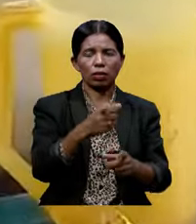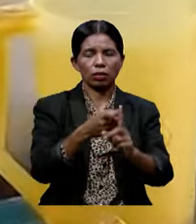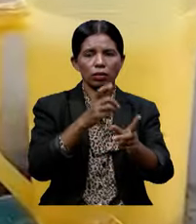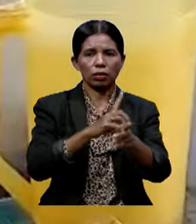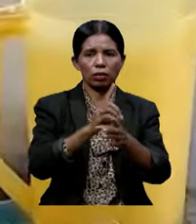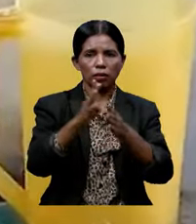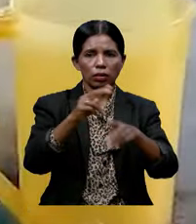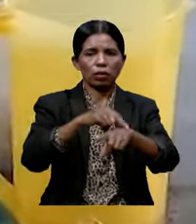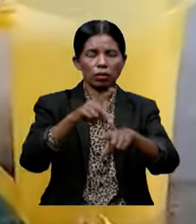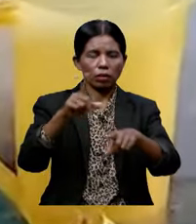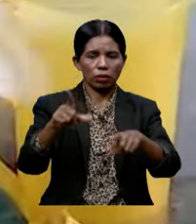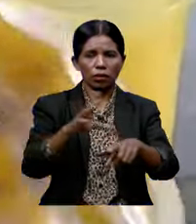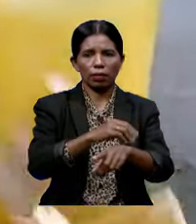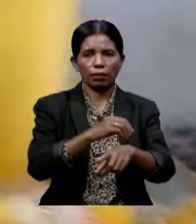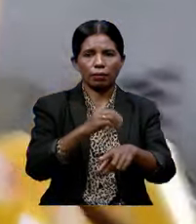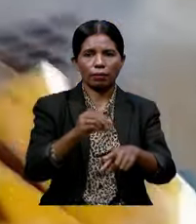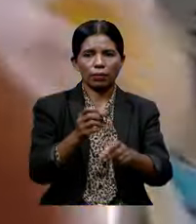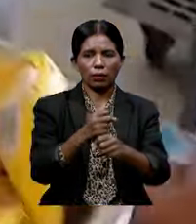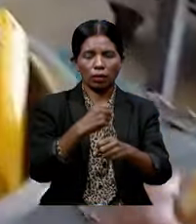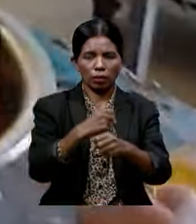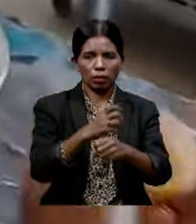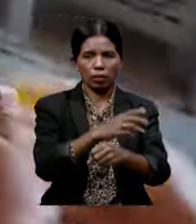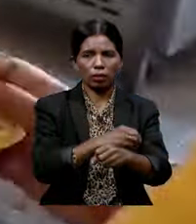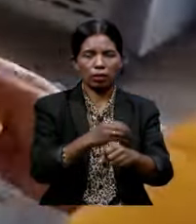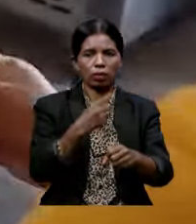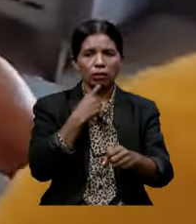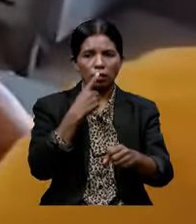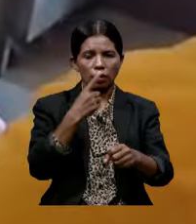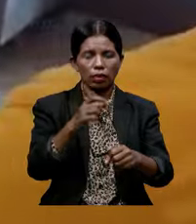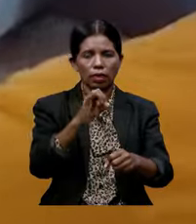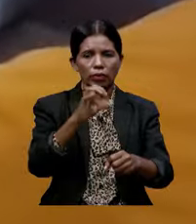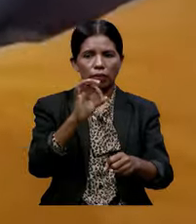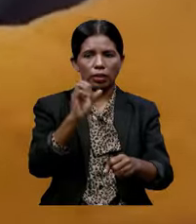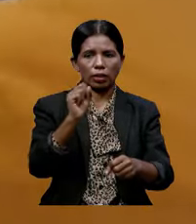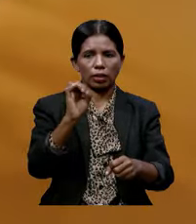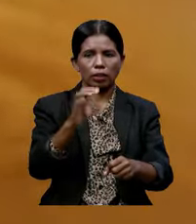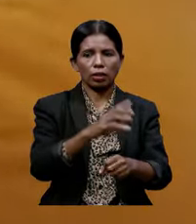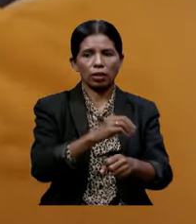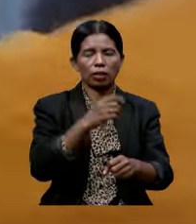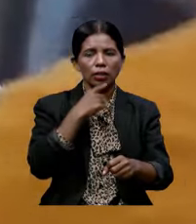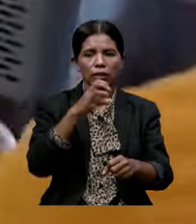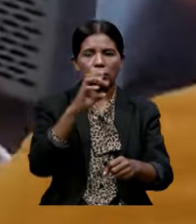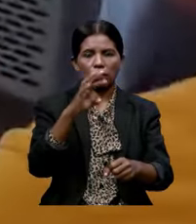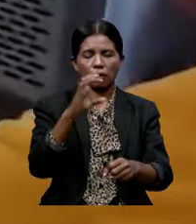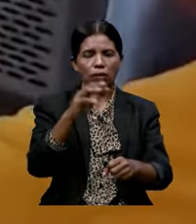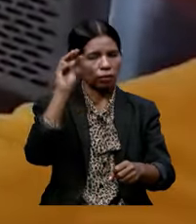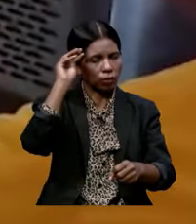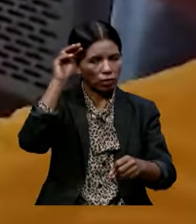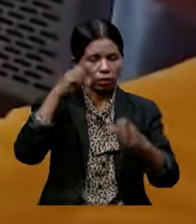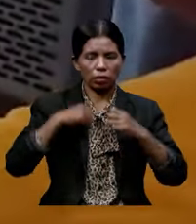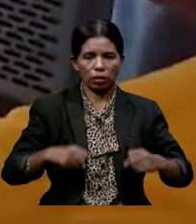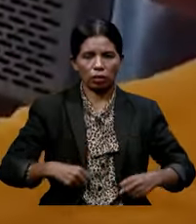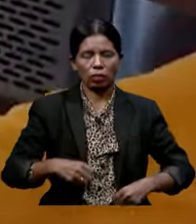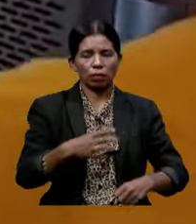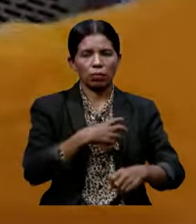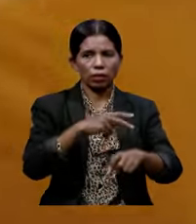Direção Nacional Regulação Comercial no Proteção Consumidores, IFSIP, Serve IP, Ministério da Saúde, Polícia